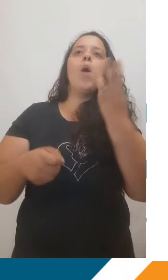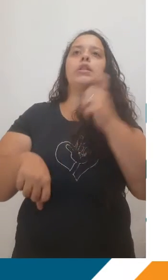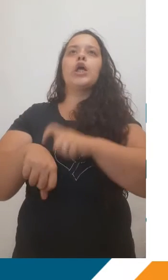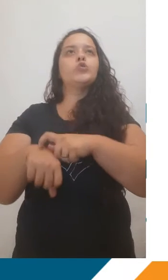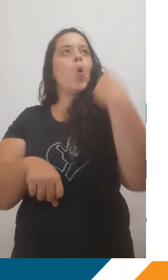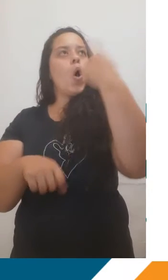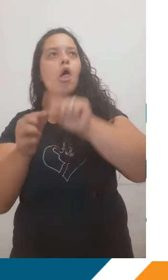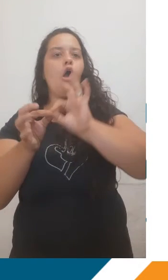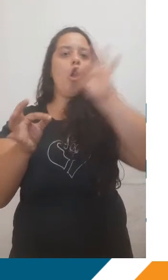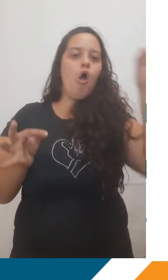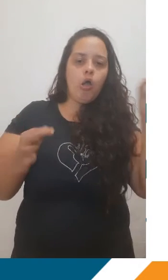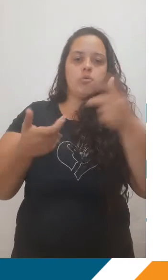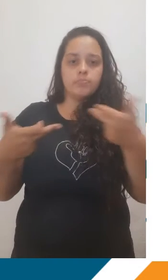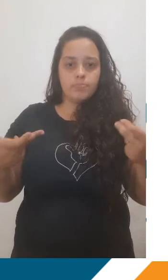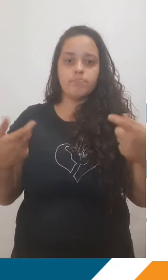deslocamento, como a gente vai falar.